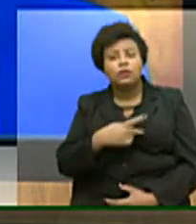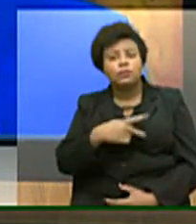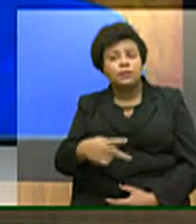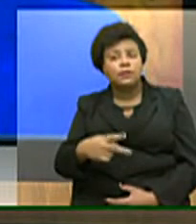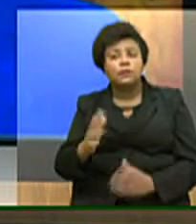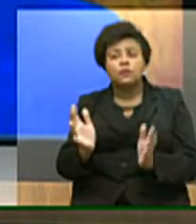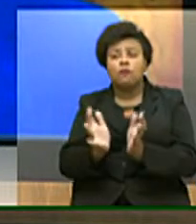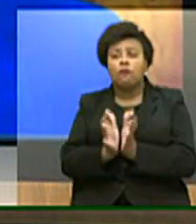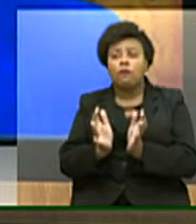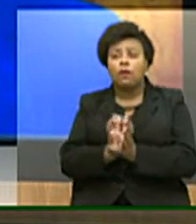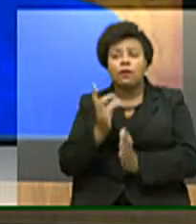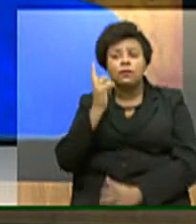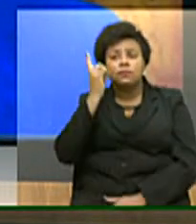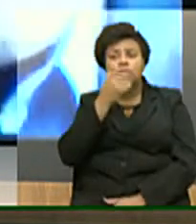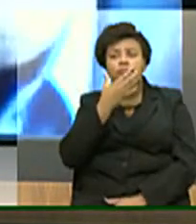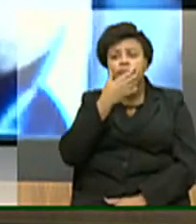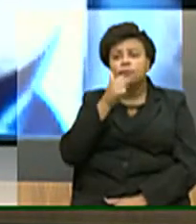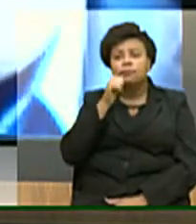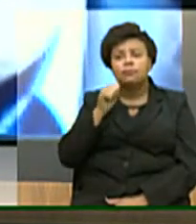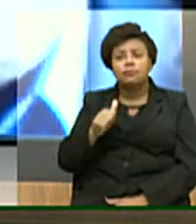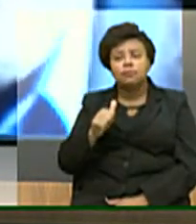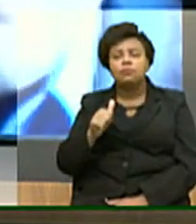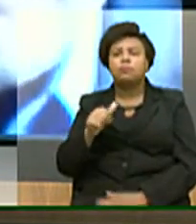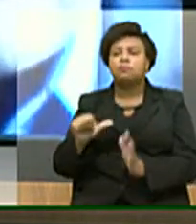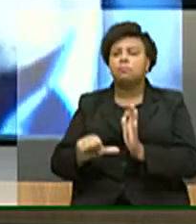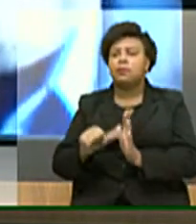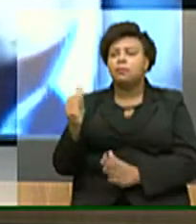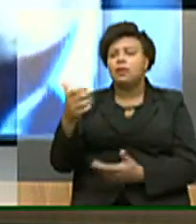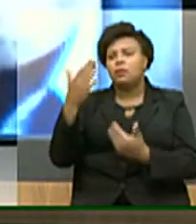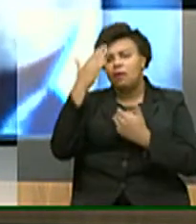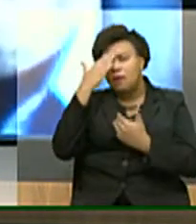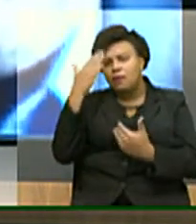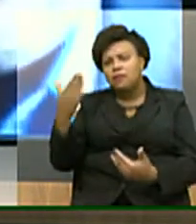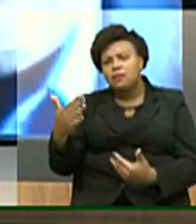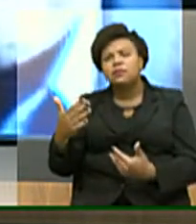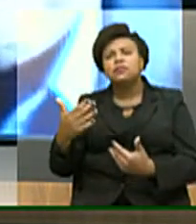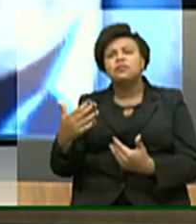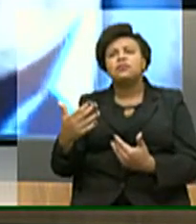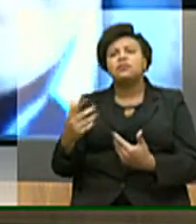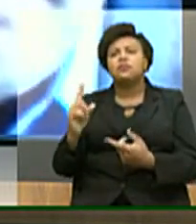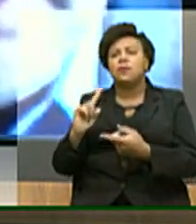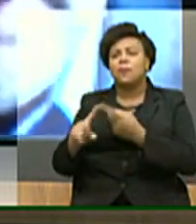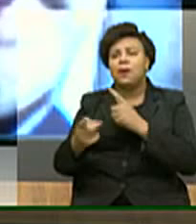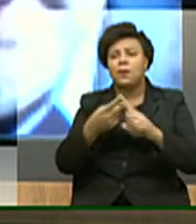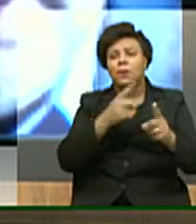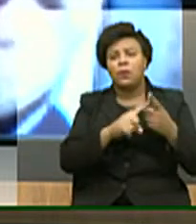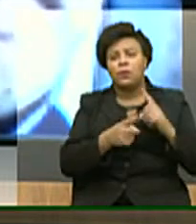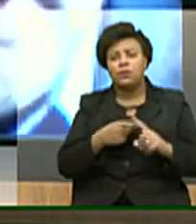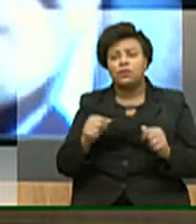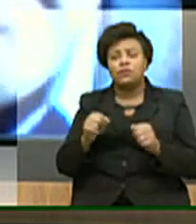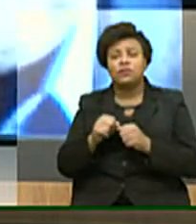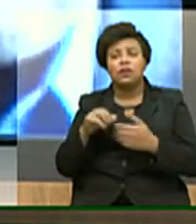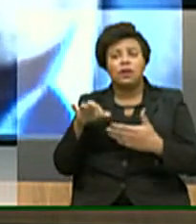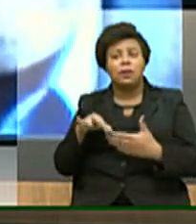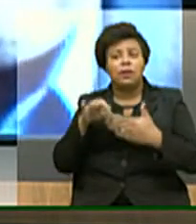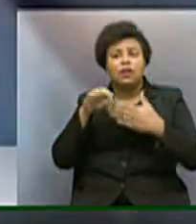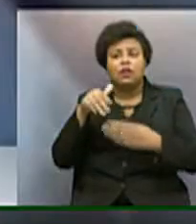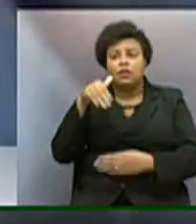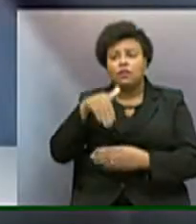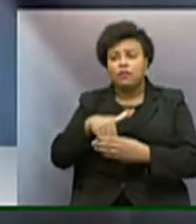colegas, deputados, deputadas. Em primeiro lugar, já agradecendo pelo acordo que foi feito, pelos líderes de